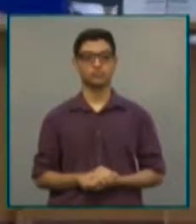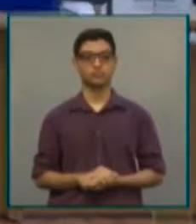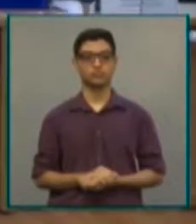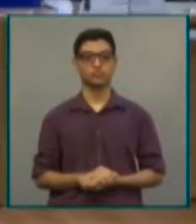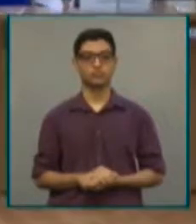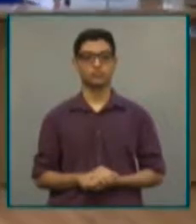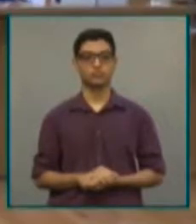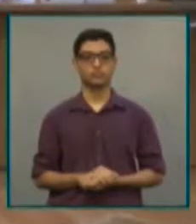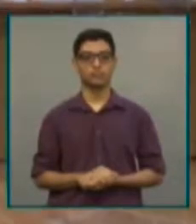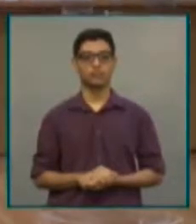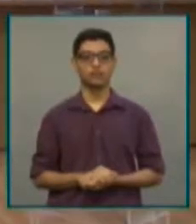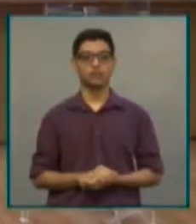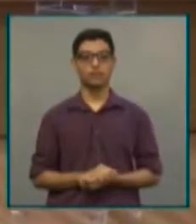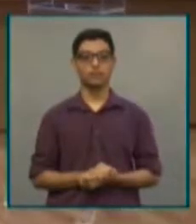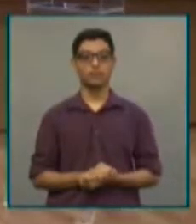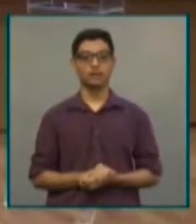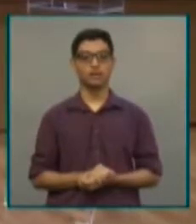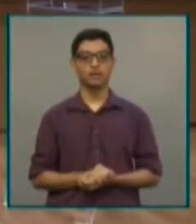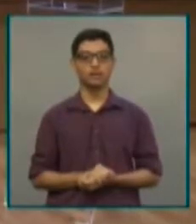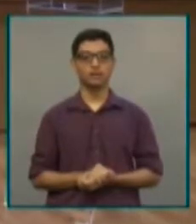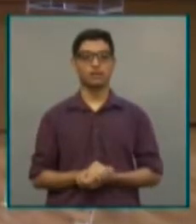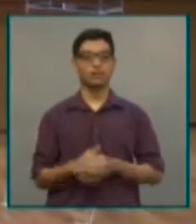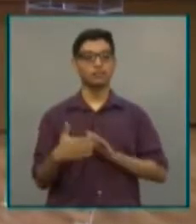Regina Jansen é a candidata